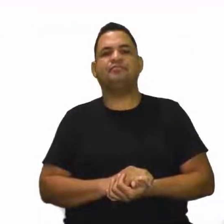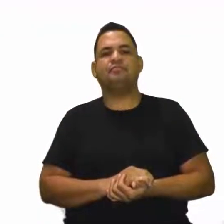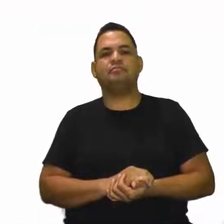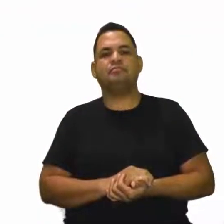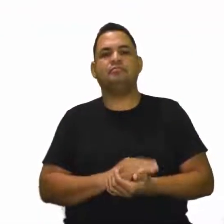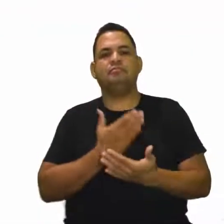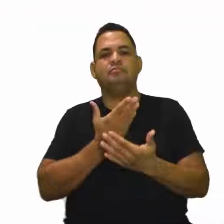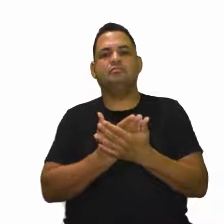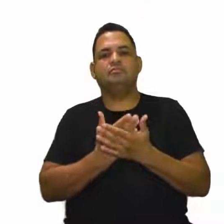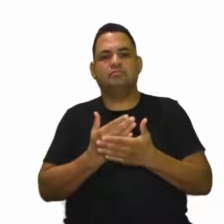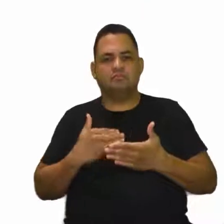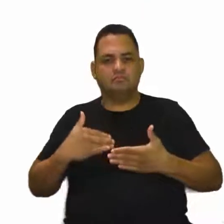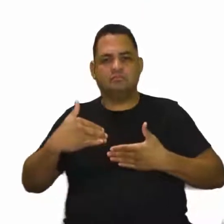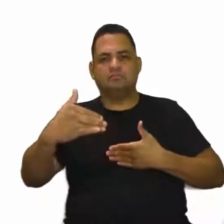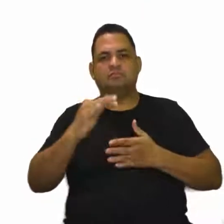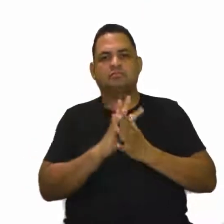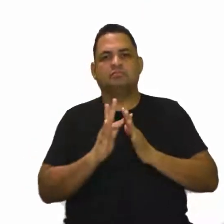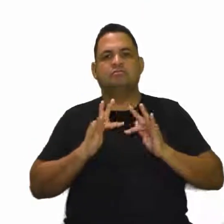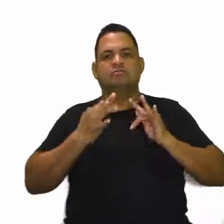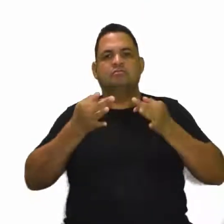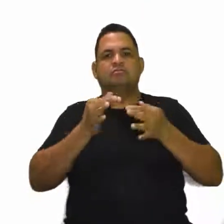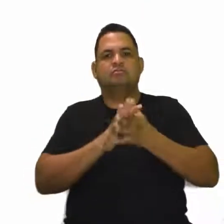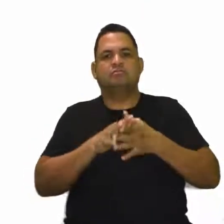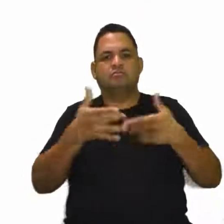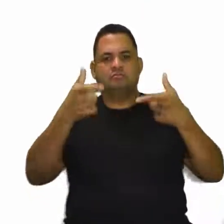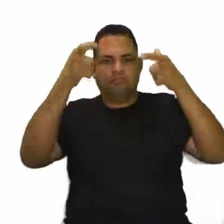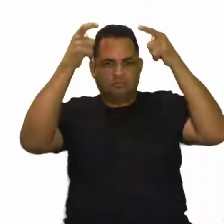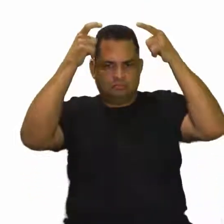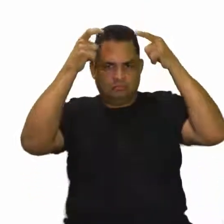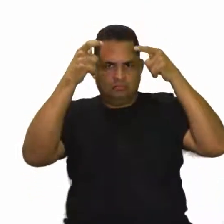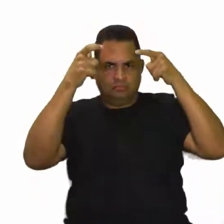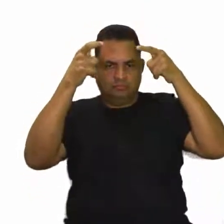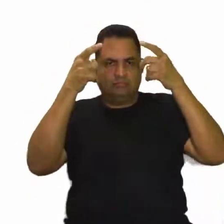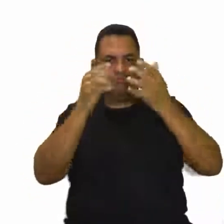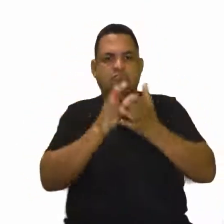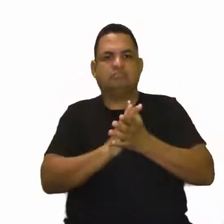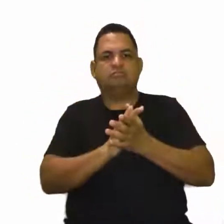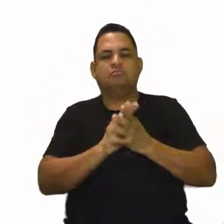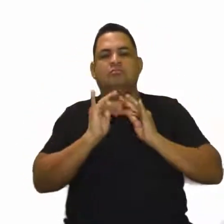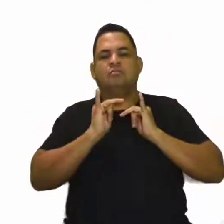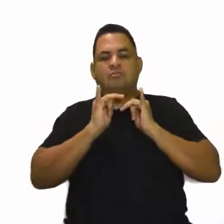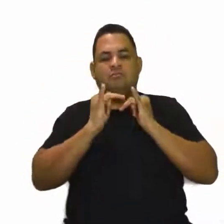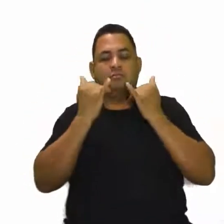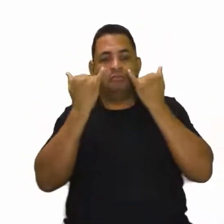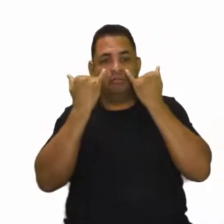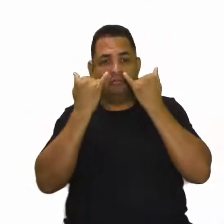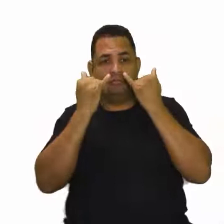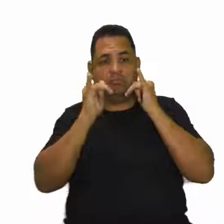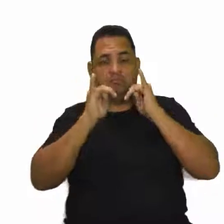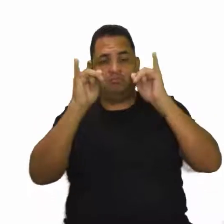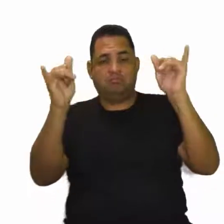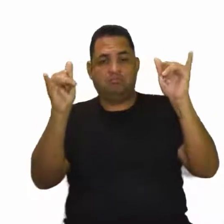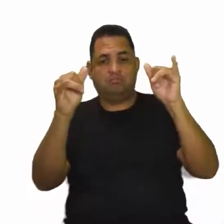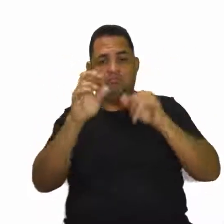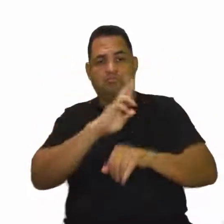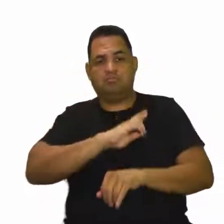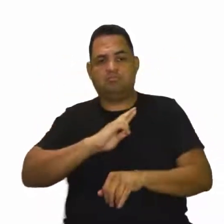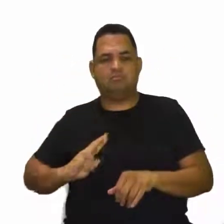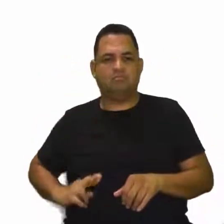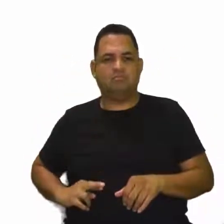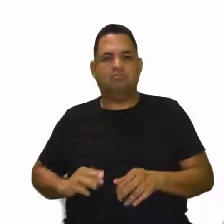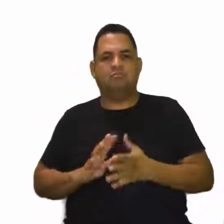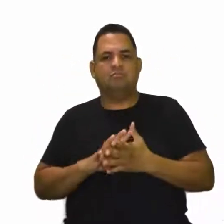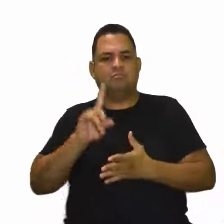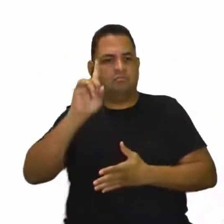a nossa aula. Fim do Império e a proclamação da República. Vejam, senhores, que